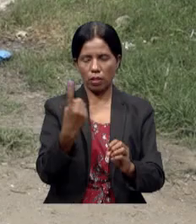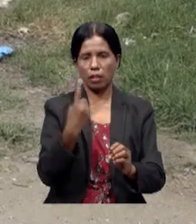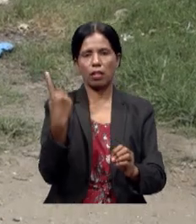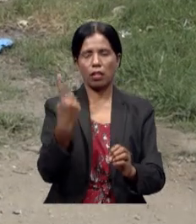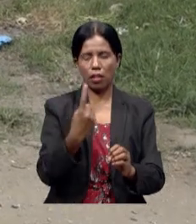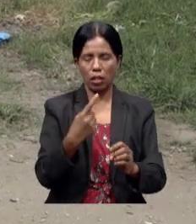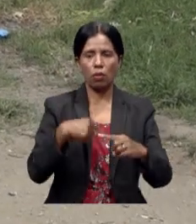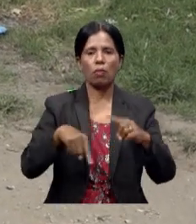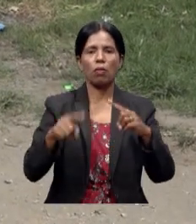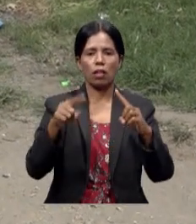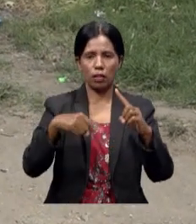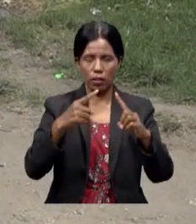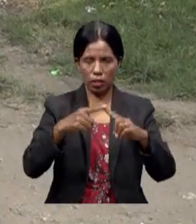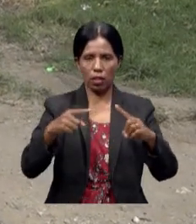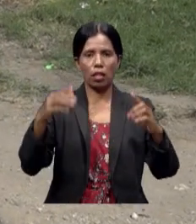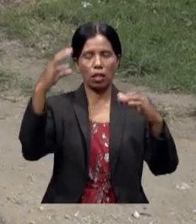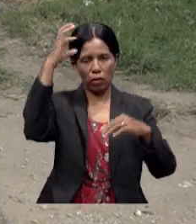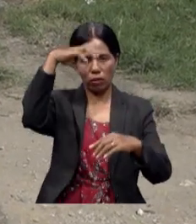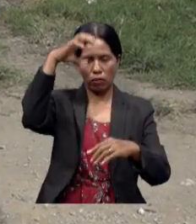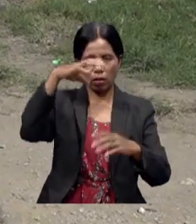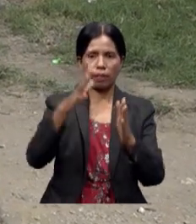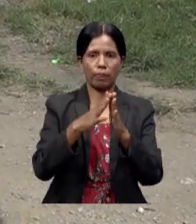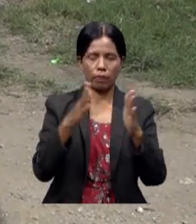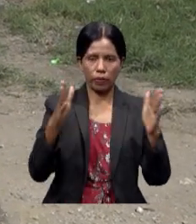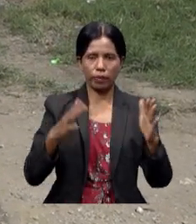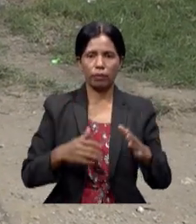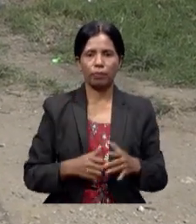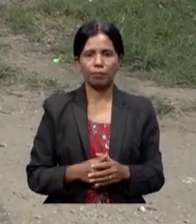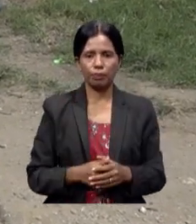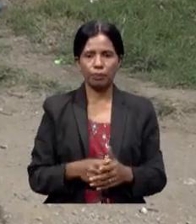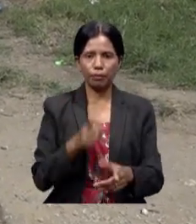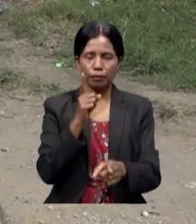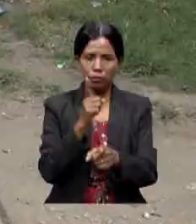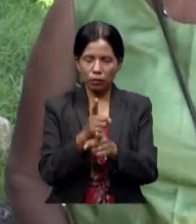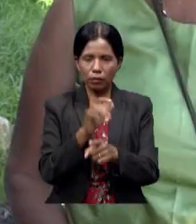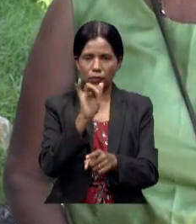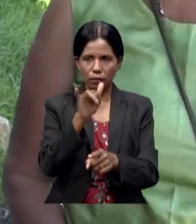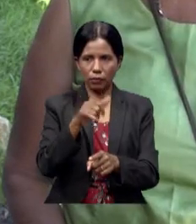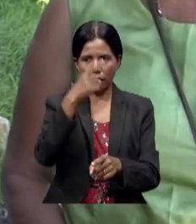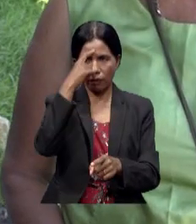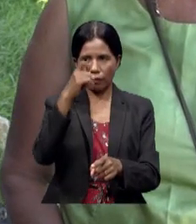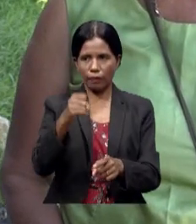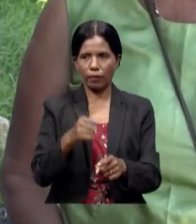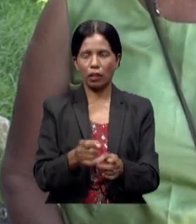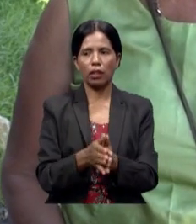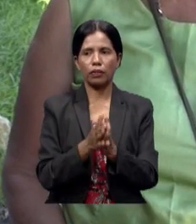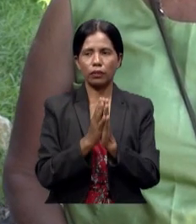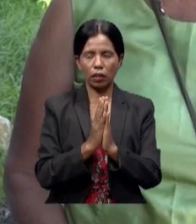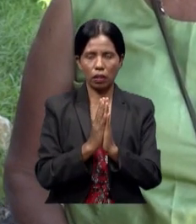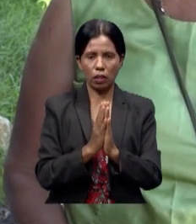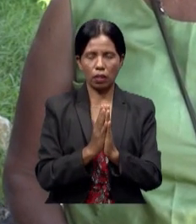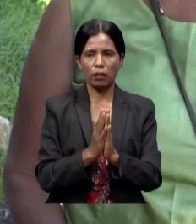deit, banheira Udan. Laos me sei. Tamba momento abo mena sira gusurang sleteng